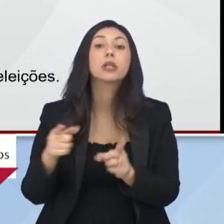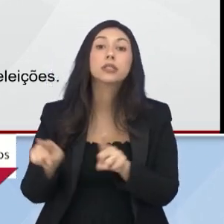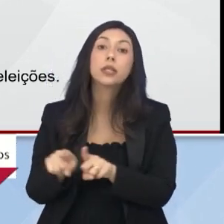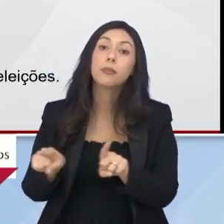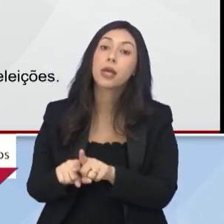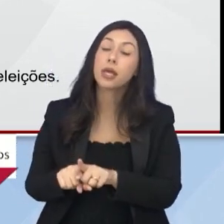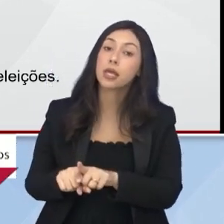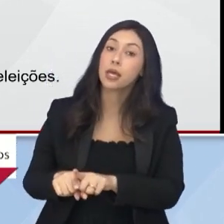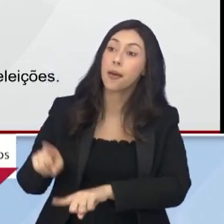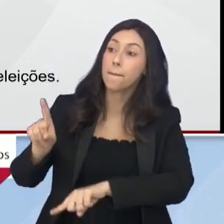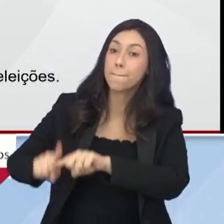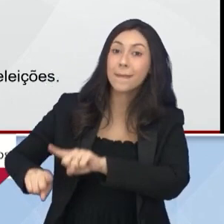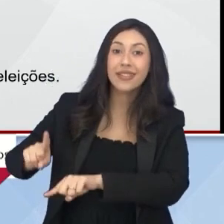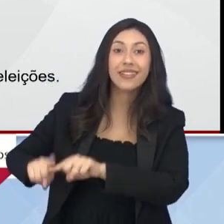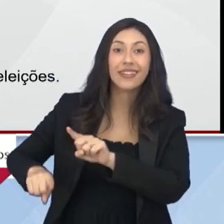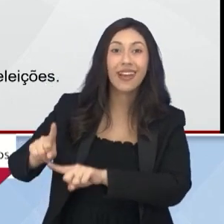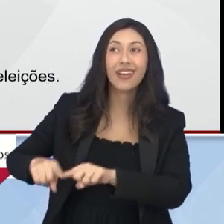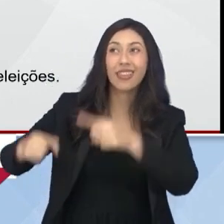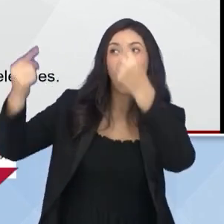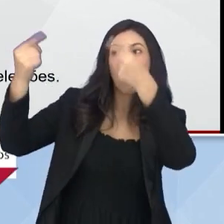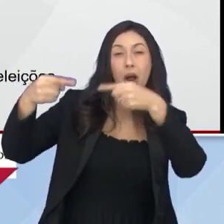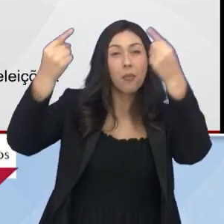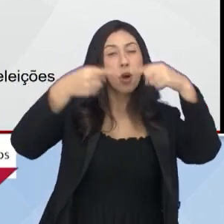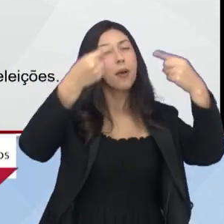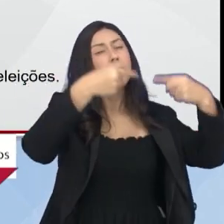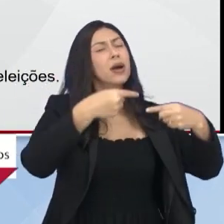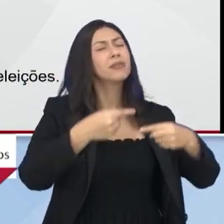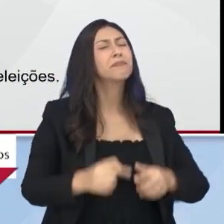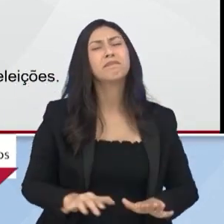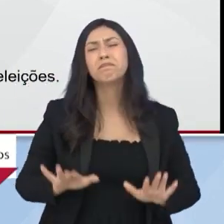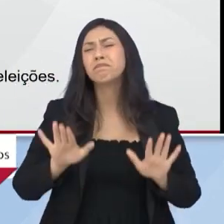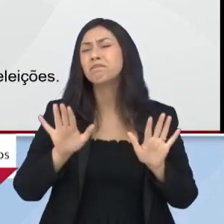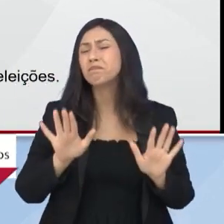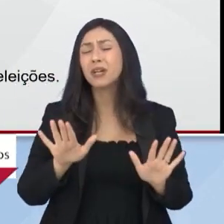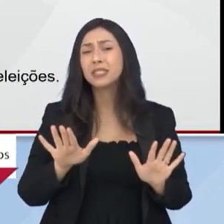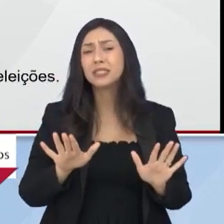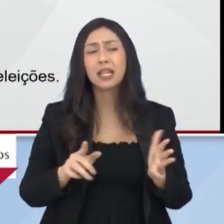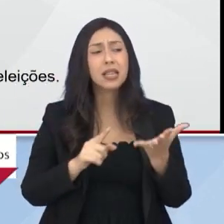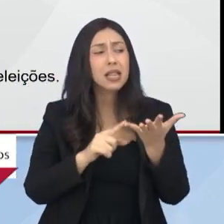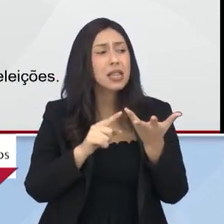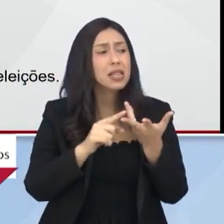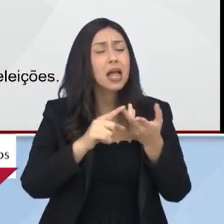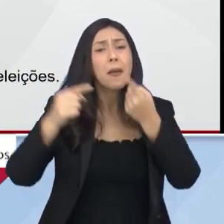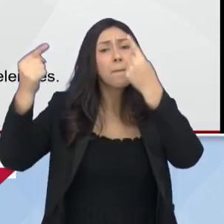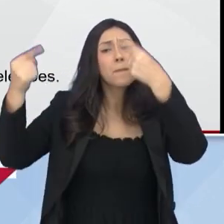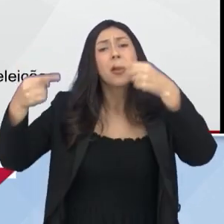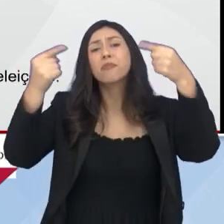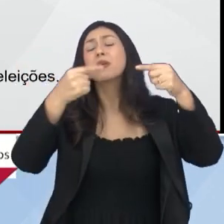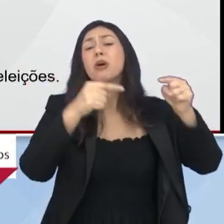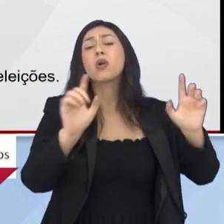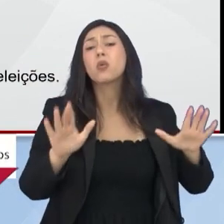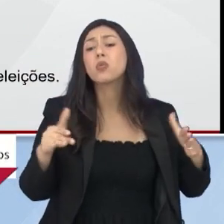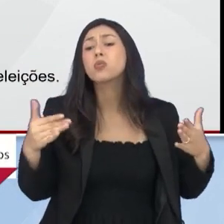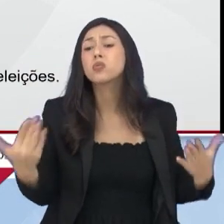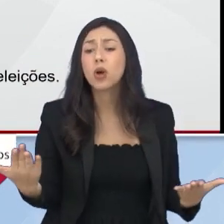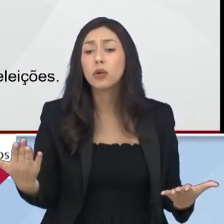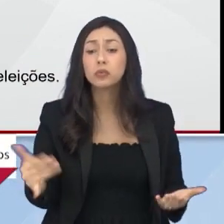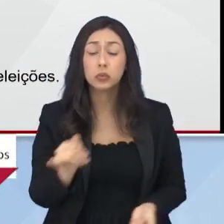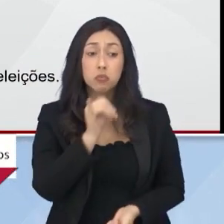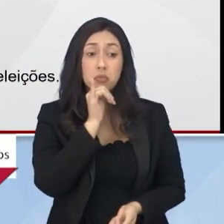tenham concorrência no mercado aí quais seriam os casos que um órgão Municipal tem concorrência no mercado por uma empresa